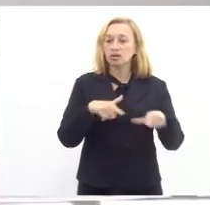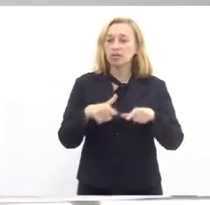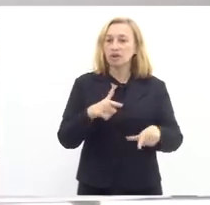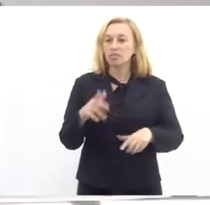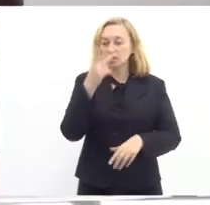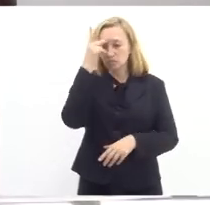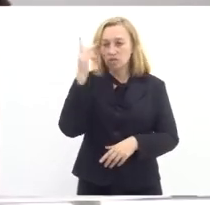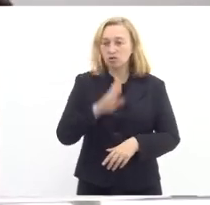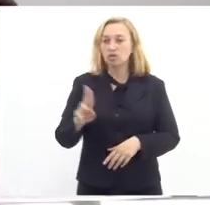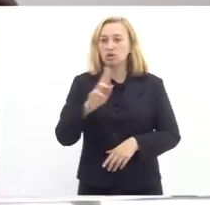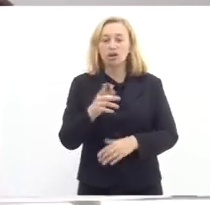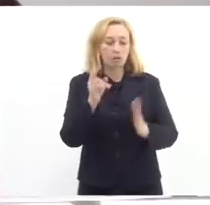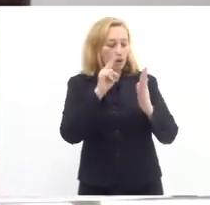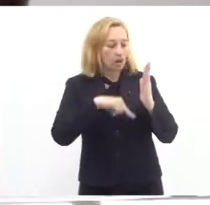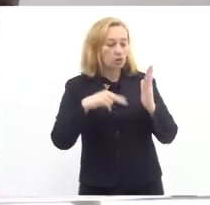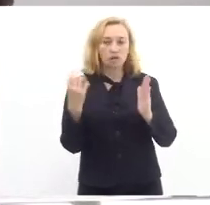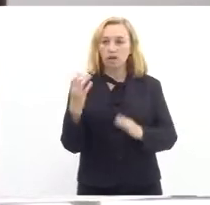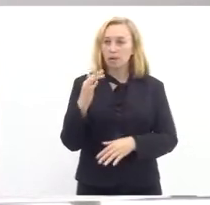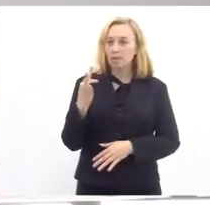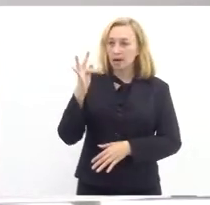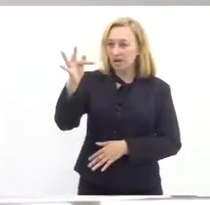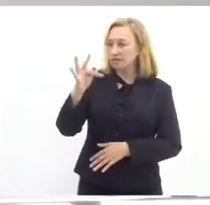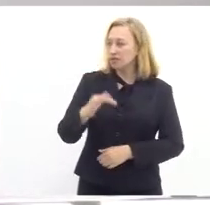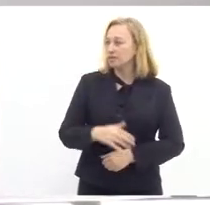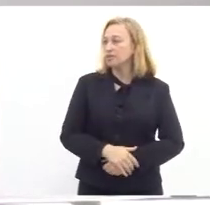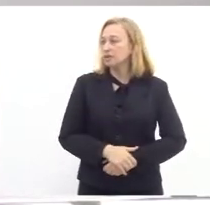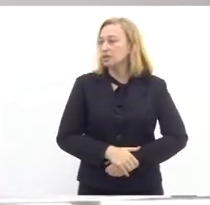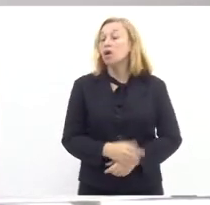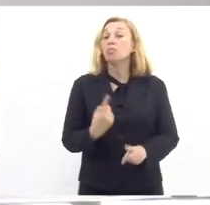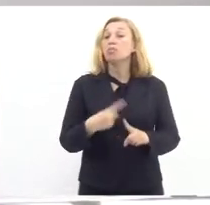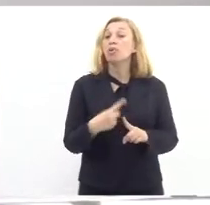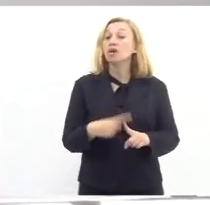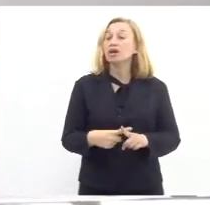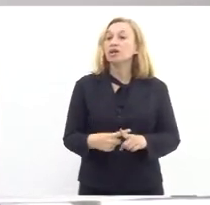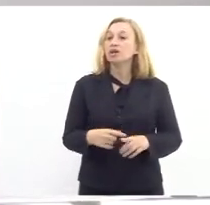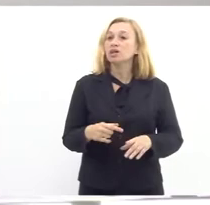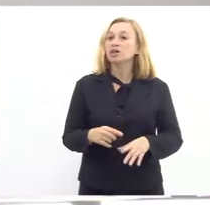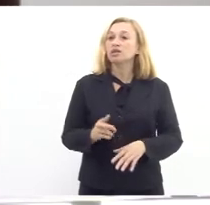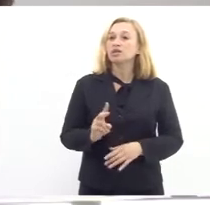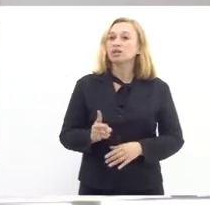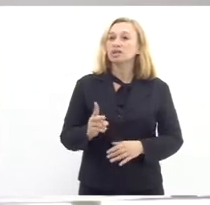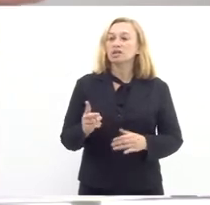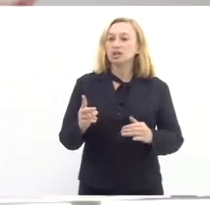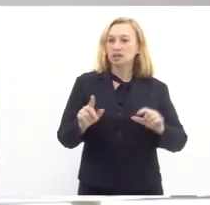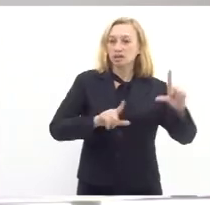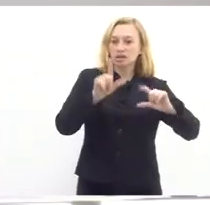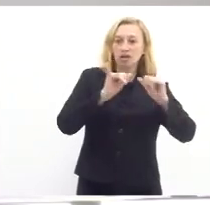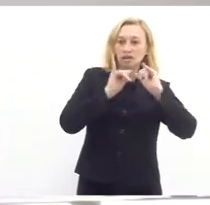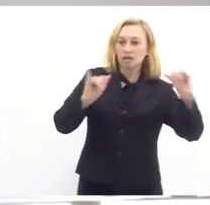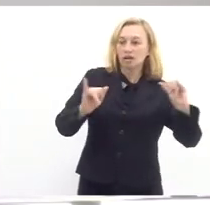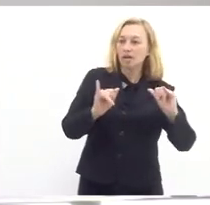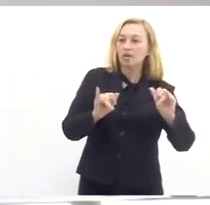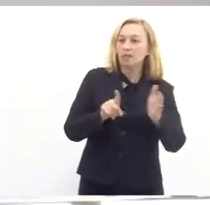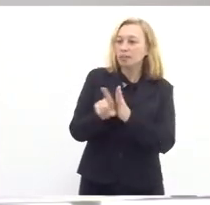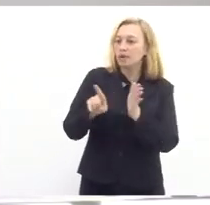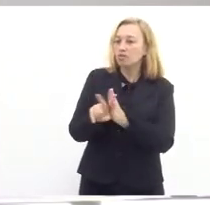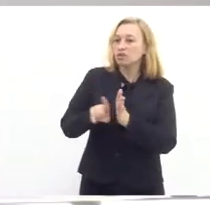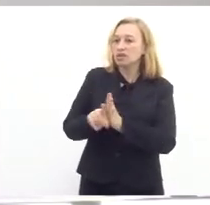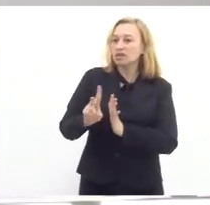leitura aos membros da comissão, porque toda hora a imprensa pergunta, com que pé está a CPI? Nós estamos na